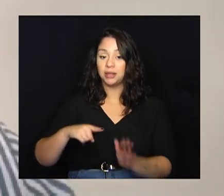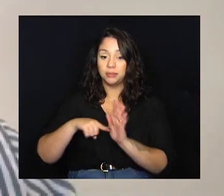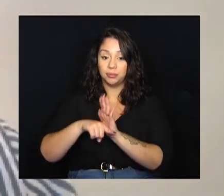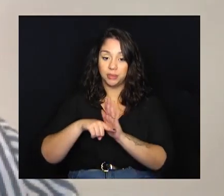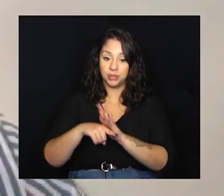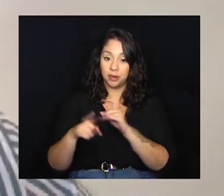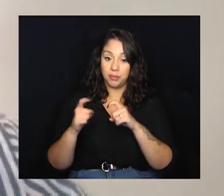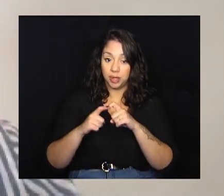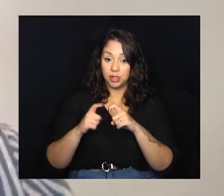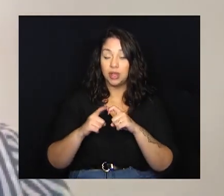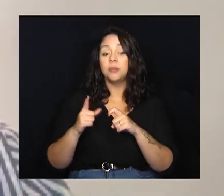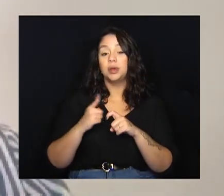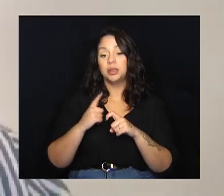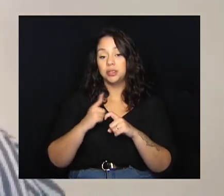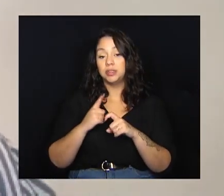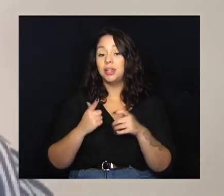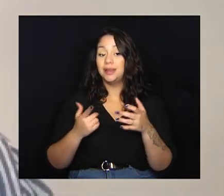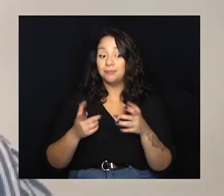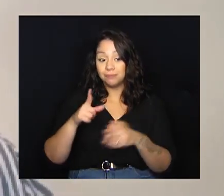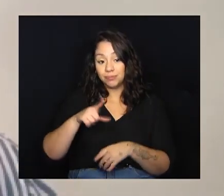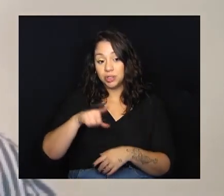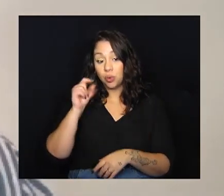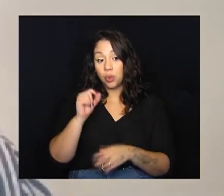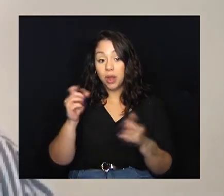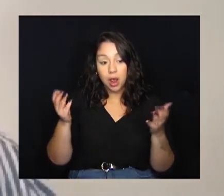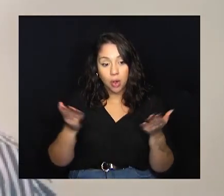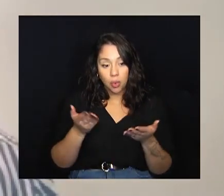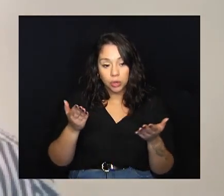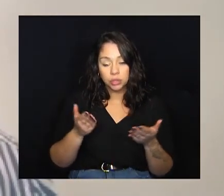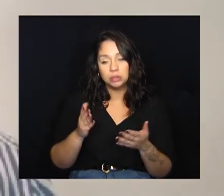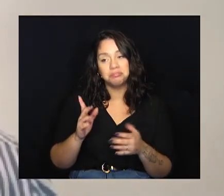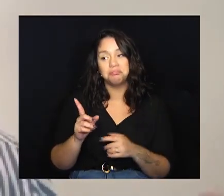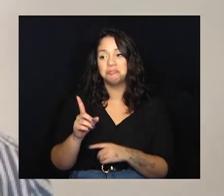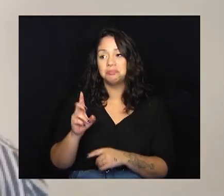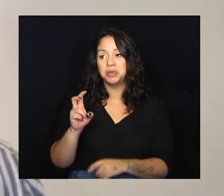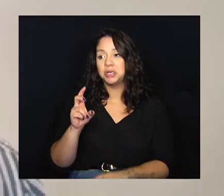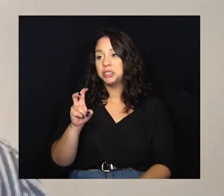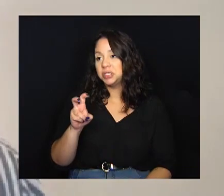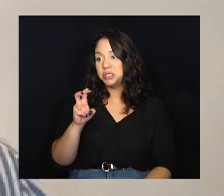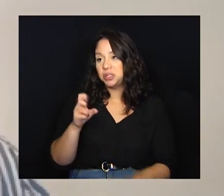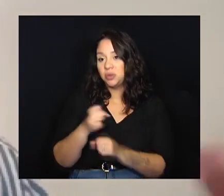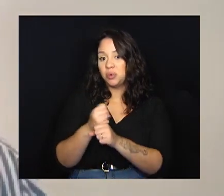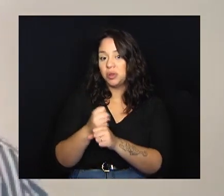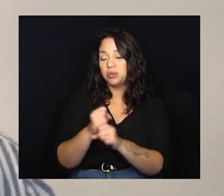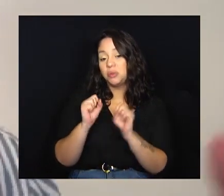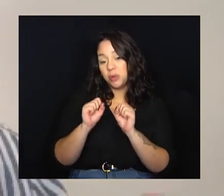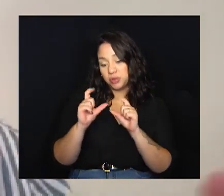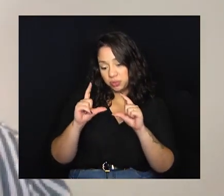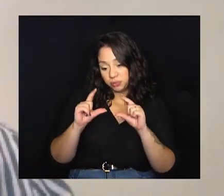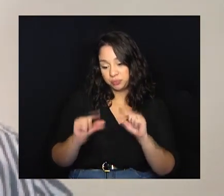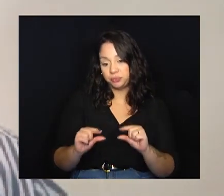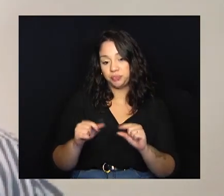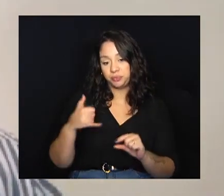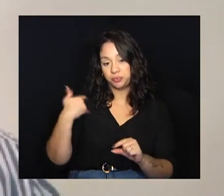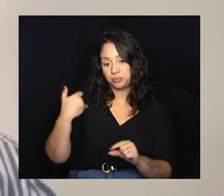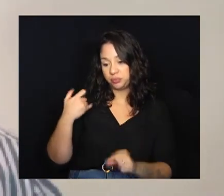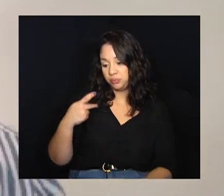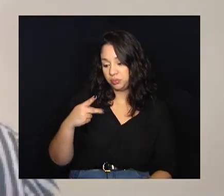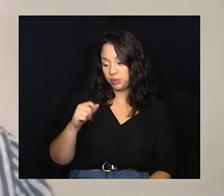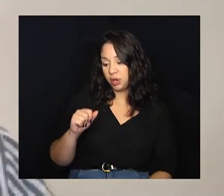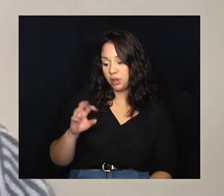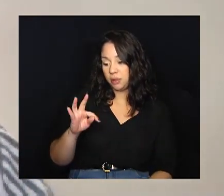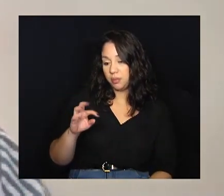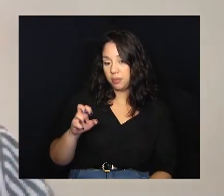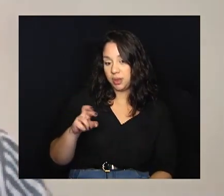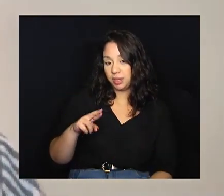tomar uma decisão informada hoje pode ser que daqui cinco anos a gente reduza por exemplo essa idade paternar não se viu que a idade para